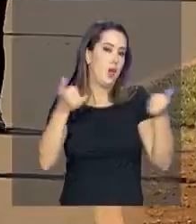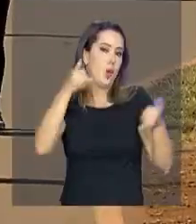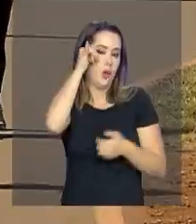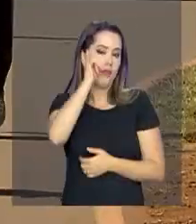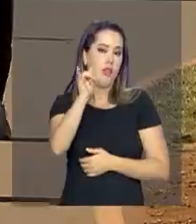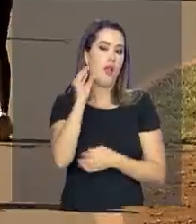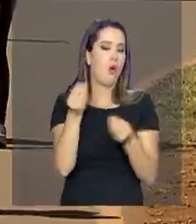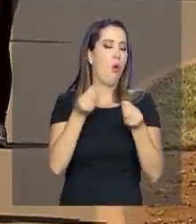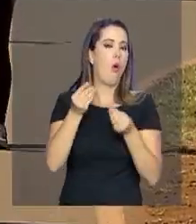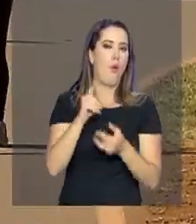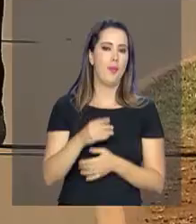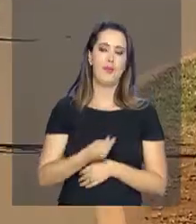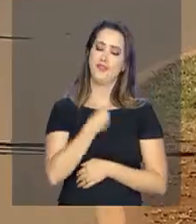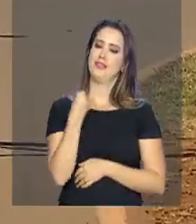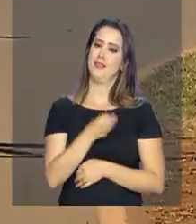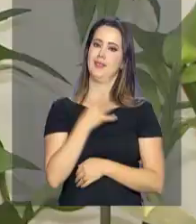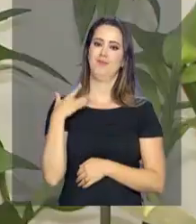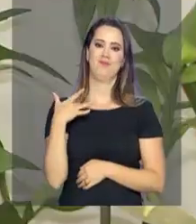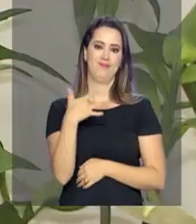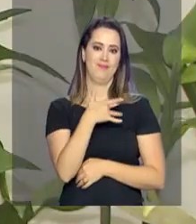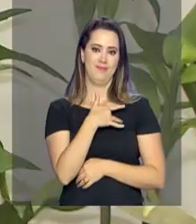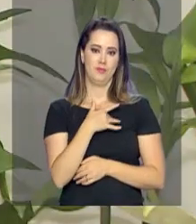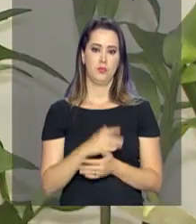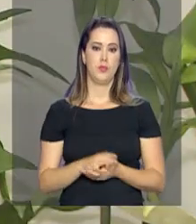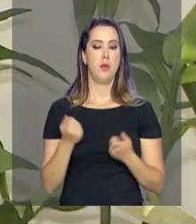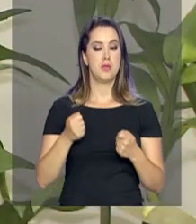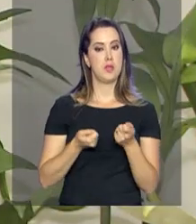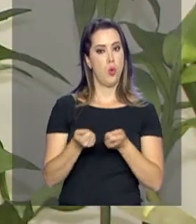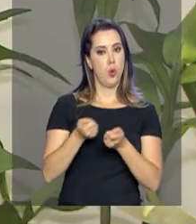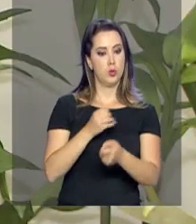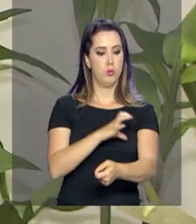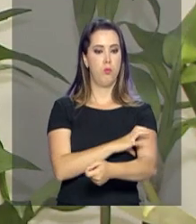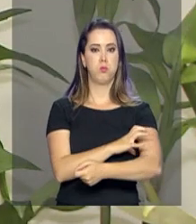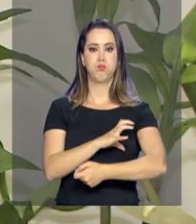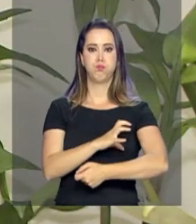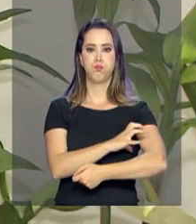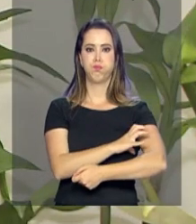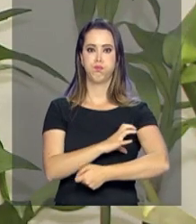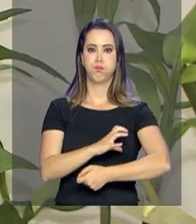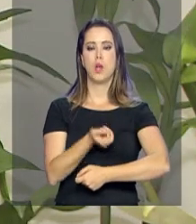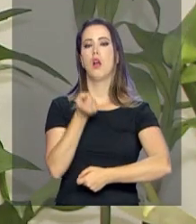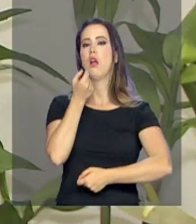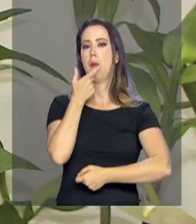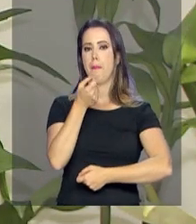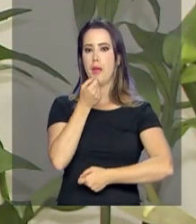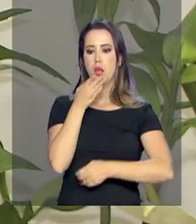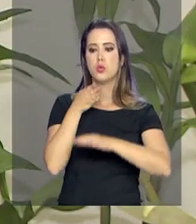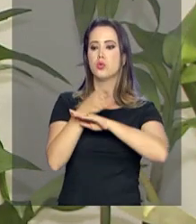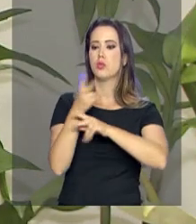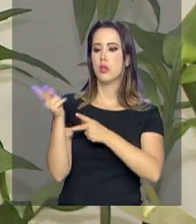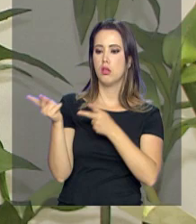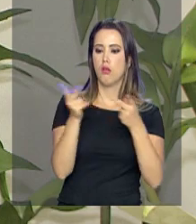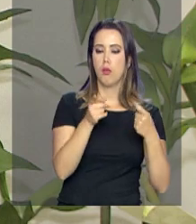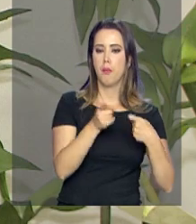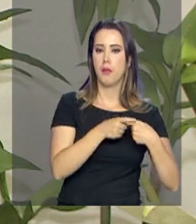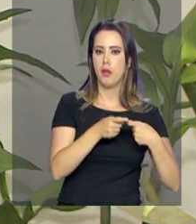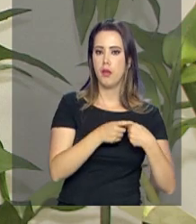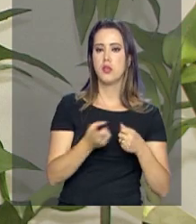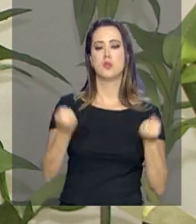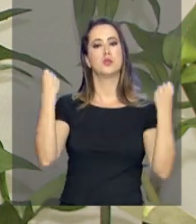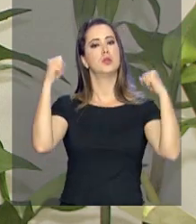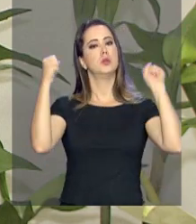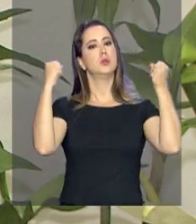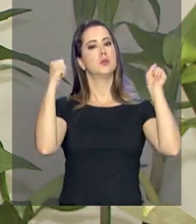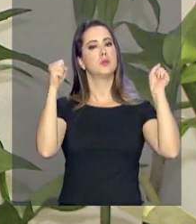são hábitos saudáveis de vida controlar a pressão com remédio indo ao médico fazendo atividade física se